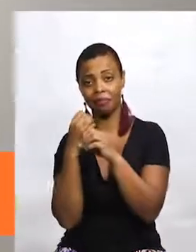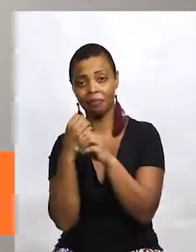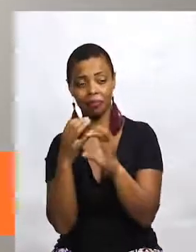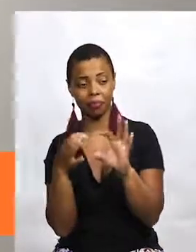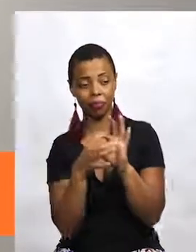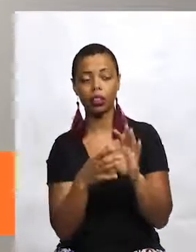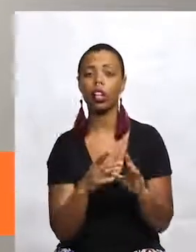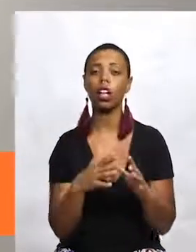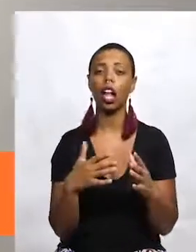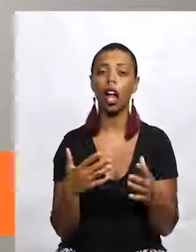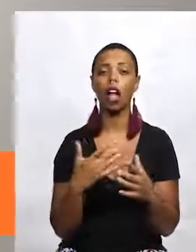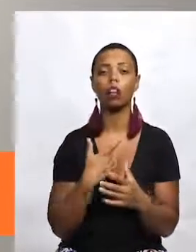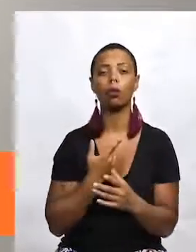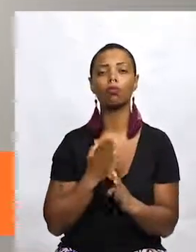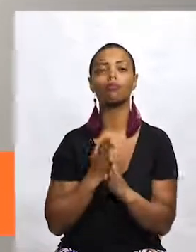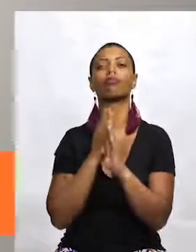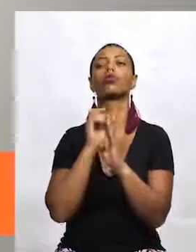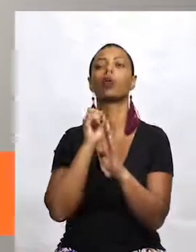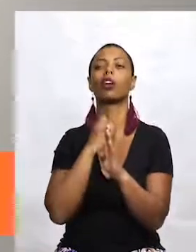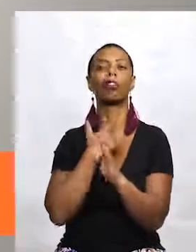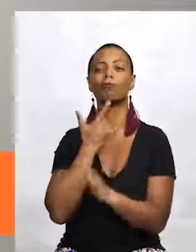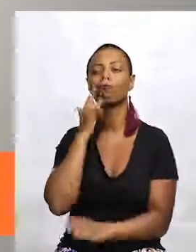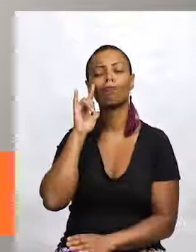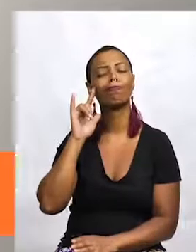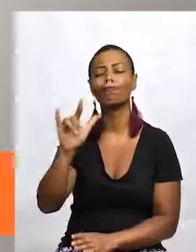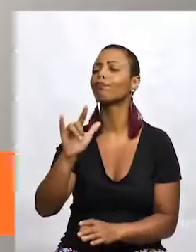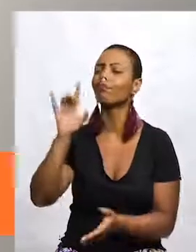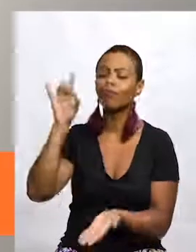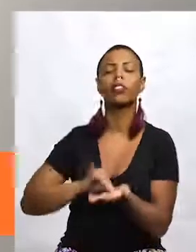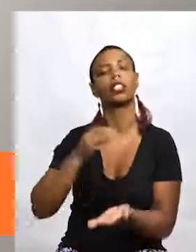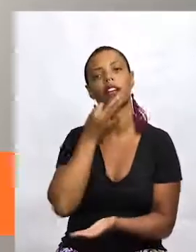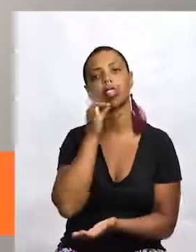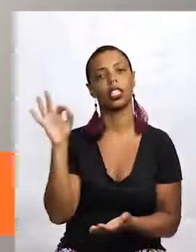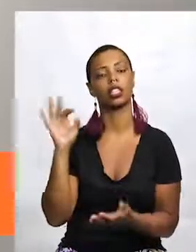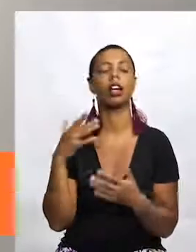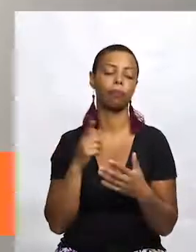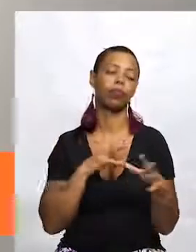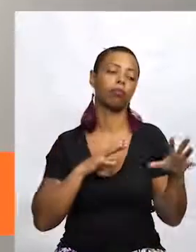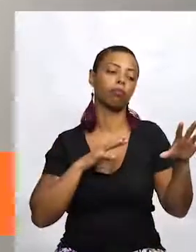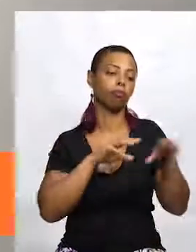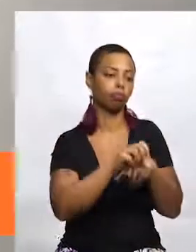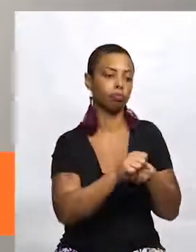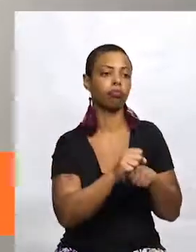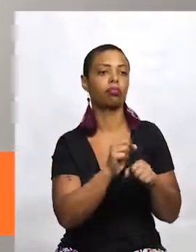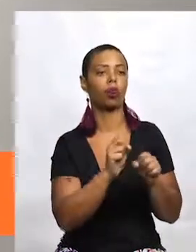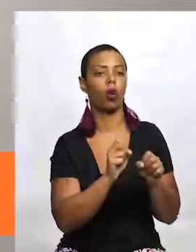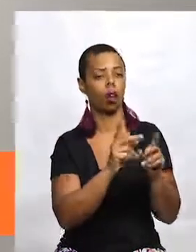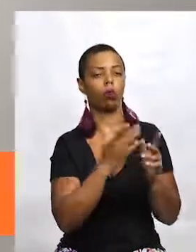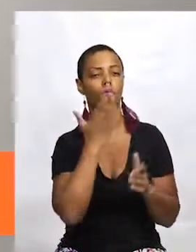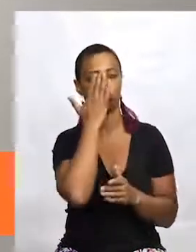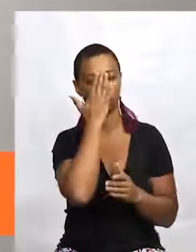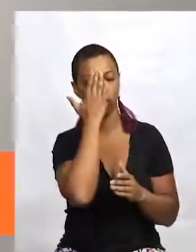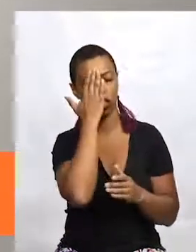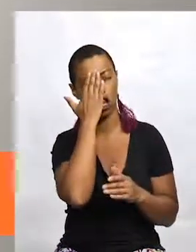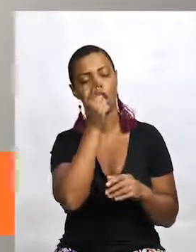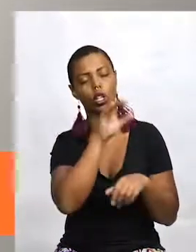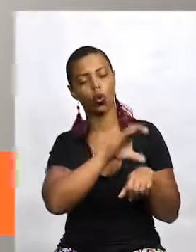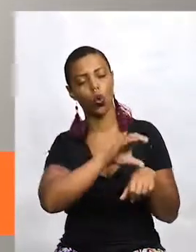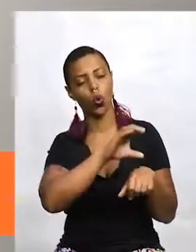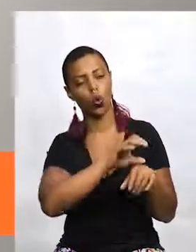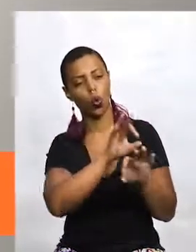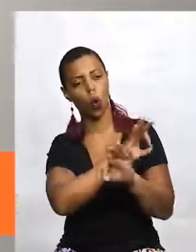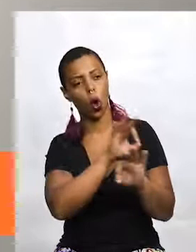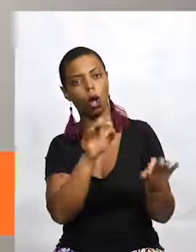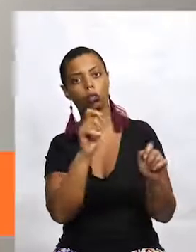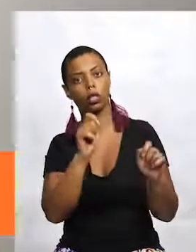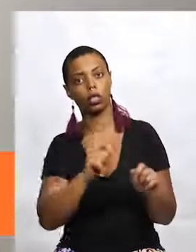paixão era a Física, eu gosto muito da Física. Eu terminei o curso porque eu sabia que era um curso muito bom, eu tinha a oportunidade de fazer